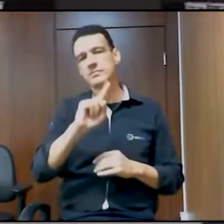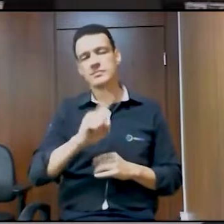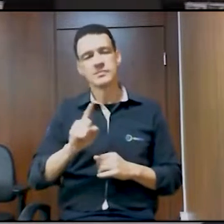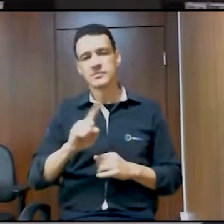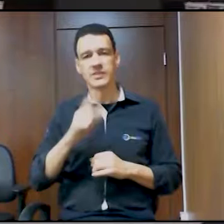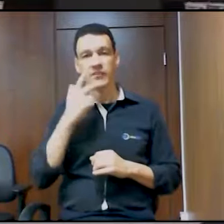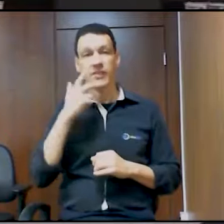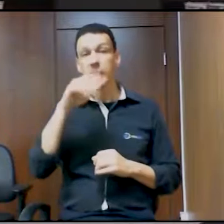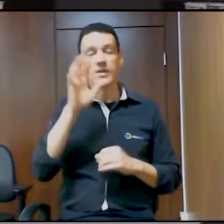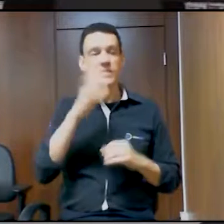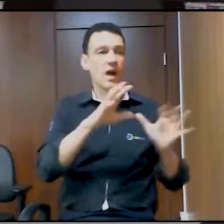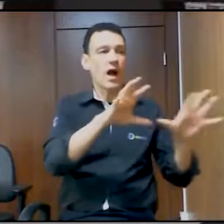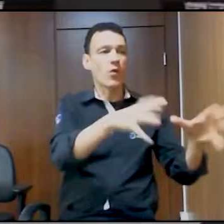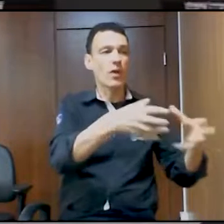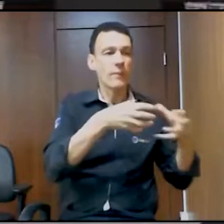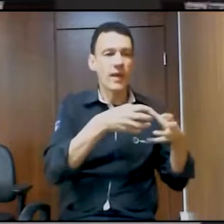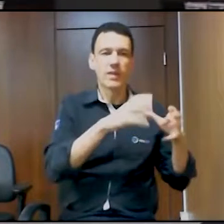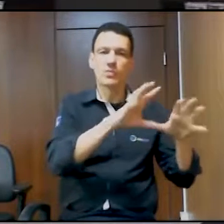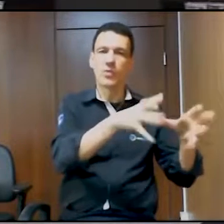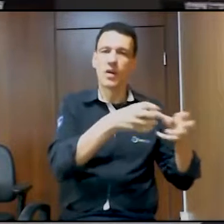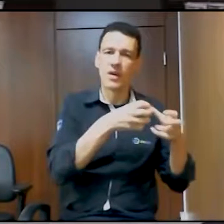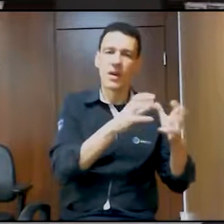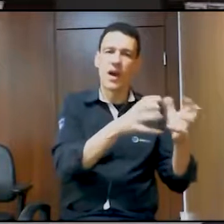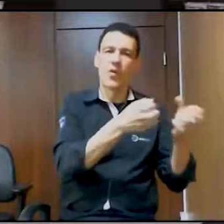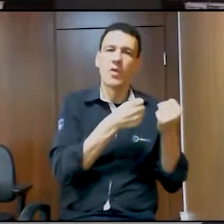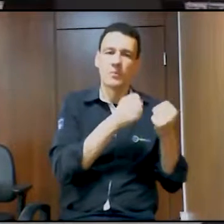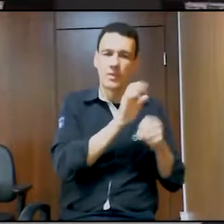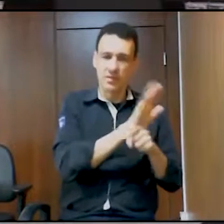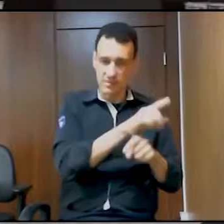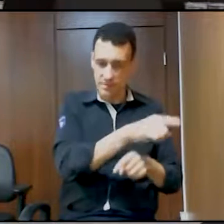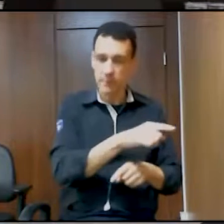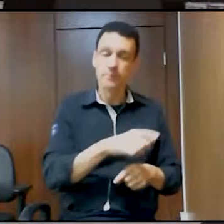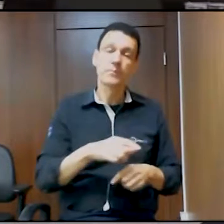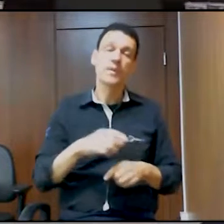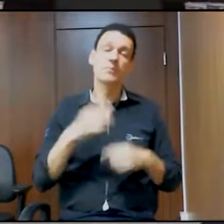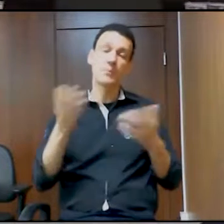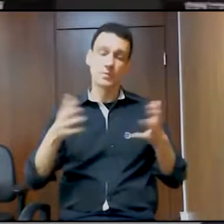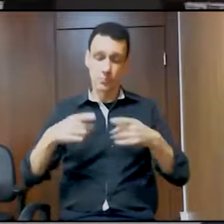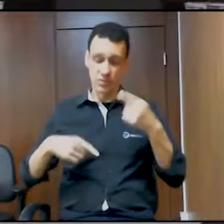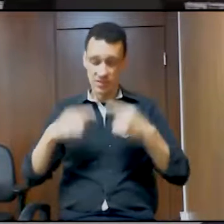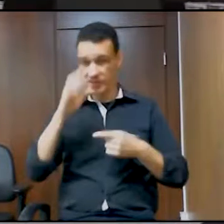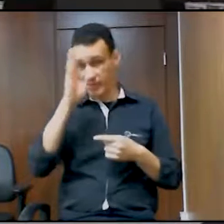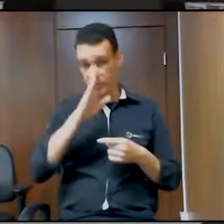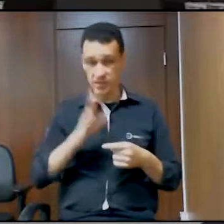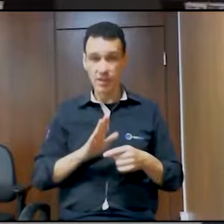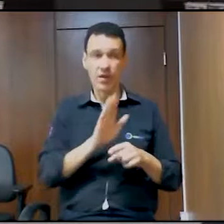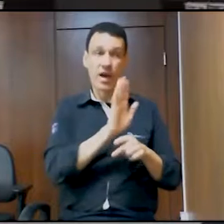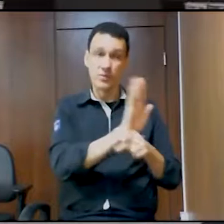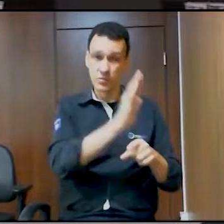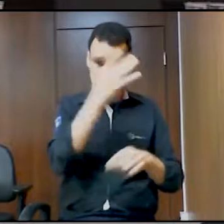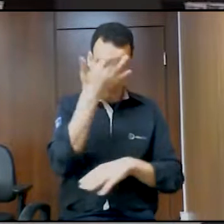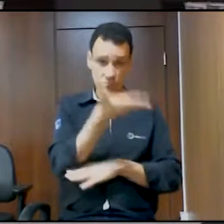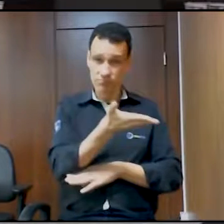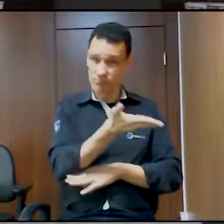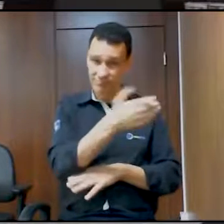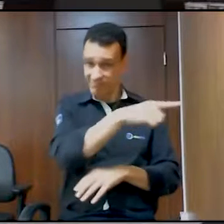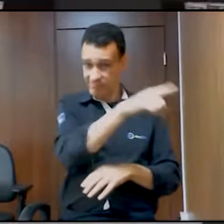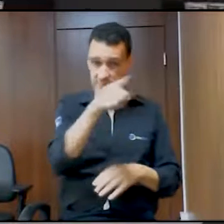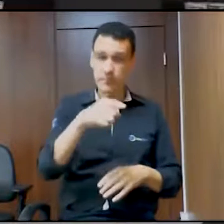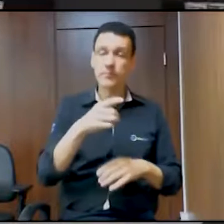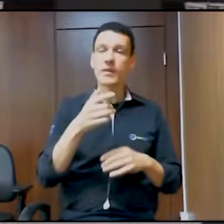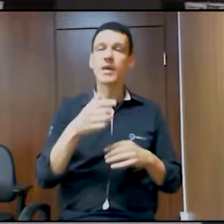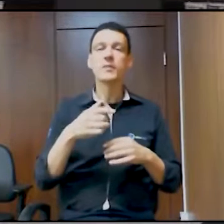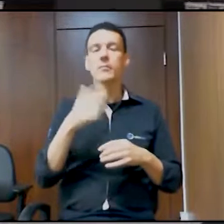em parte, por uma vitória dessa política, porque a Política Nacional da População em Situação de Rua desloca o olhar